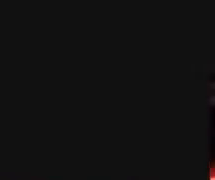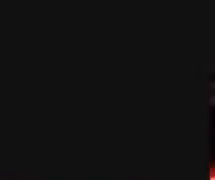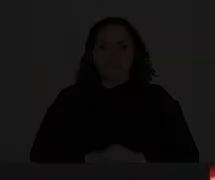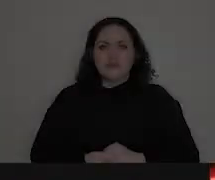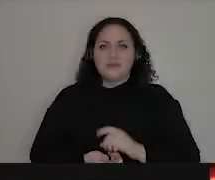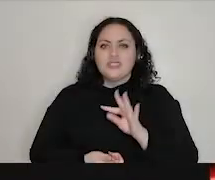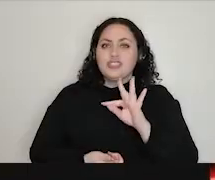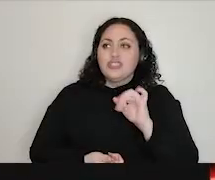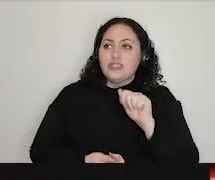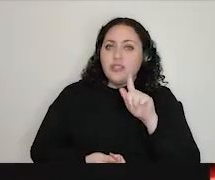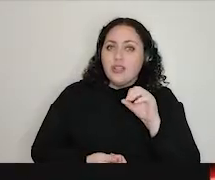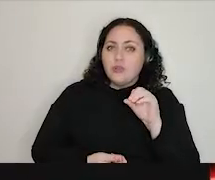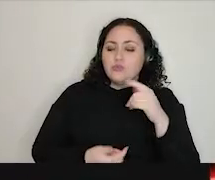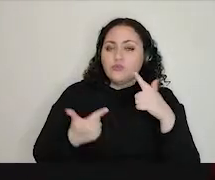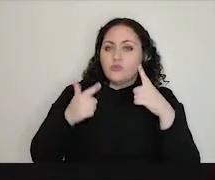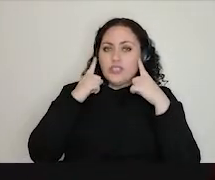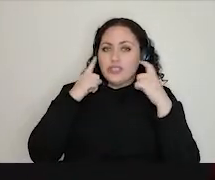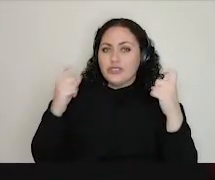Thiago tá sem som.